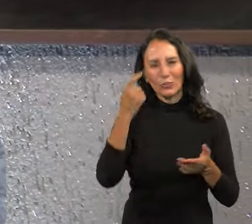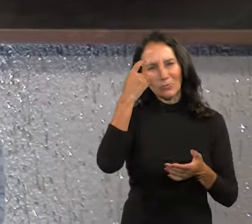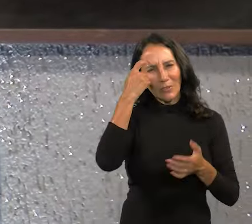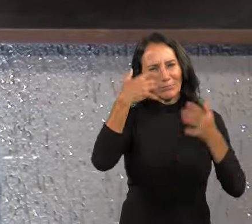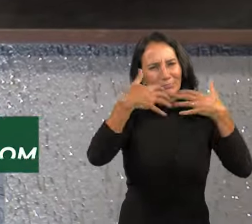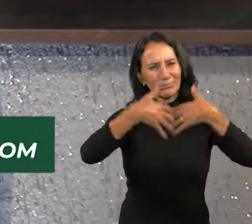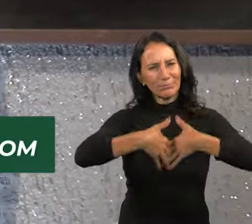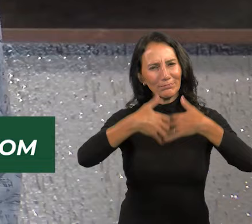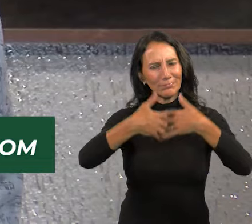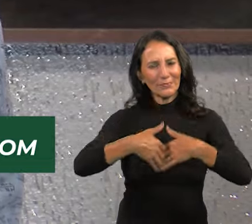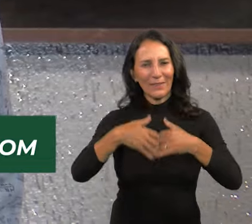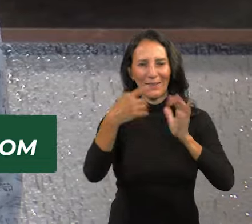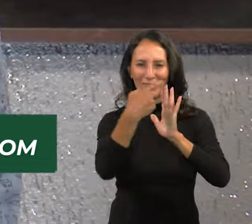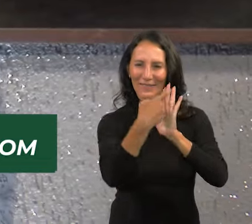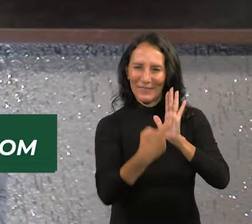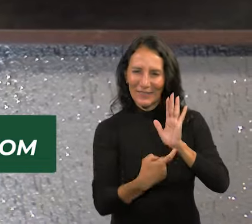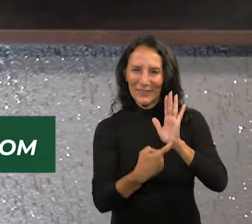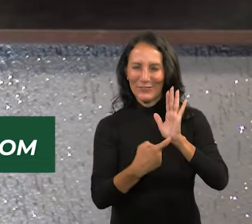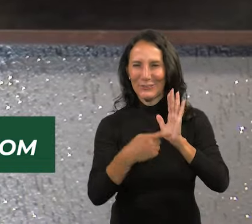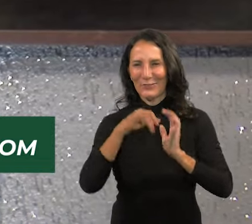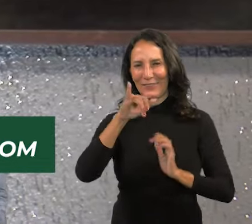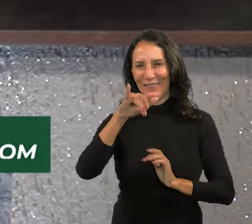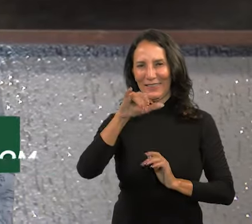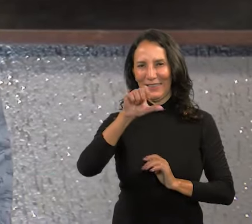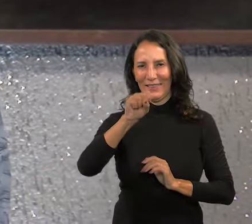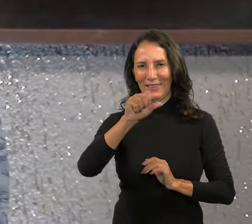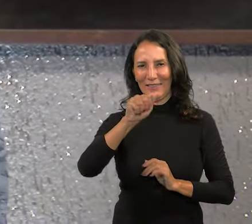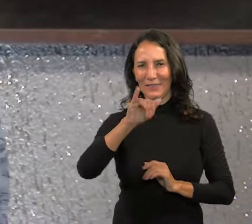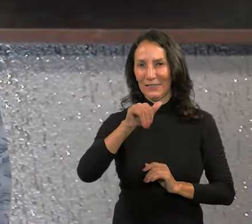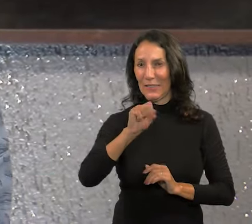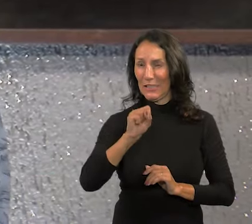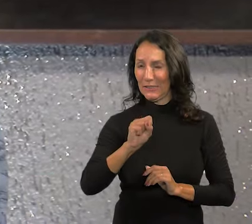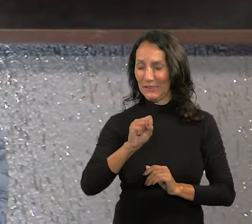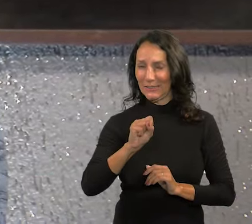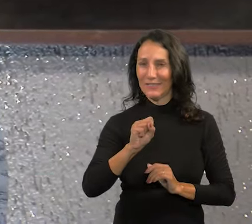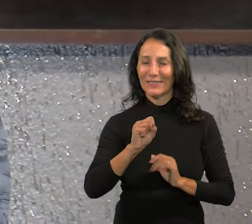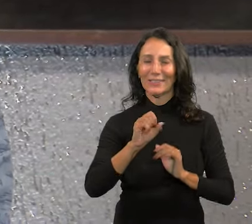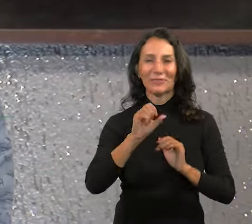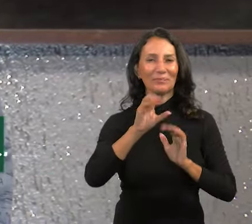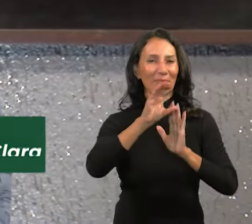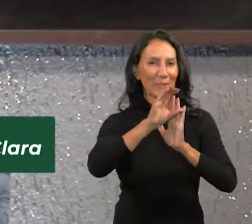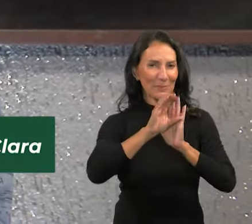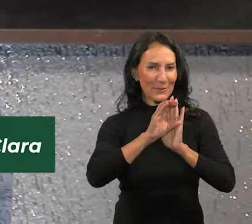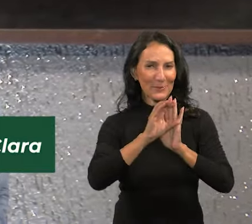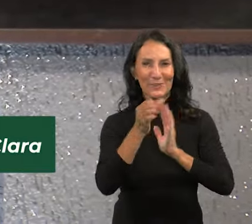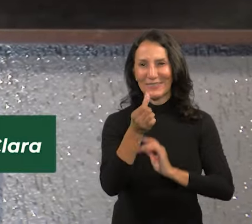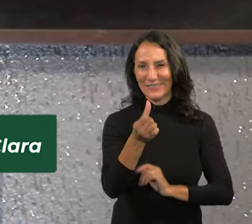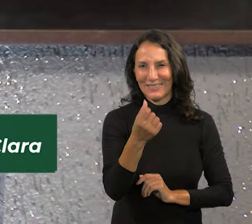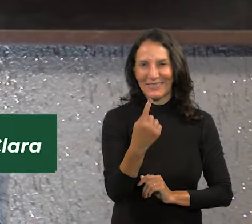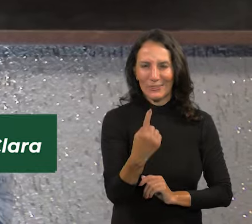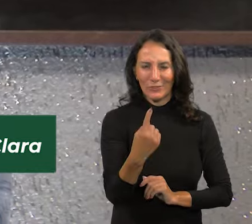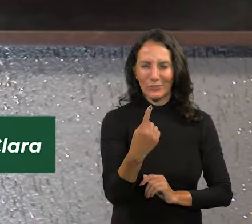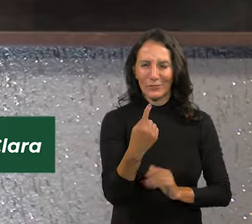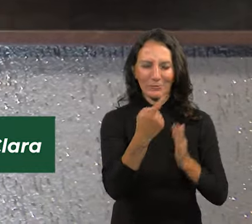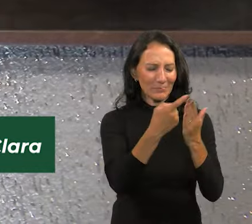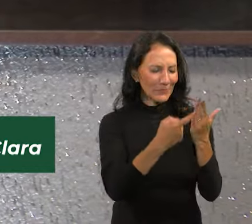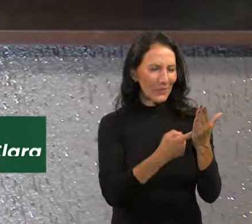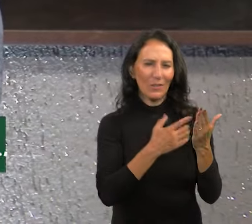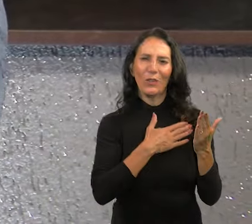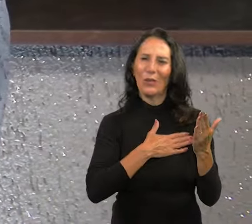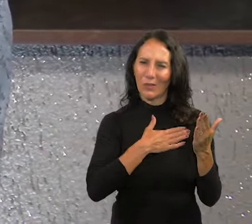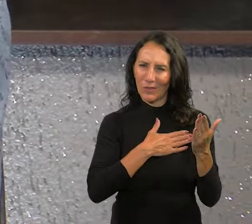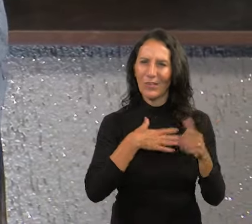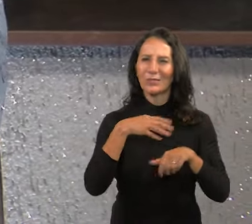Deus em Isaías 61, um dos textos que mais eu gosto de ministrar para